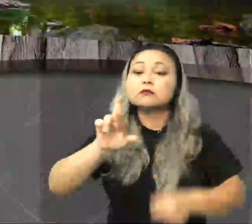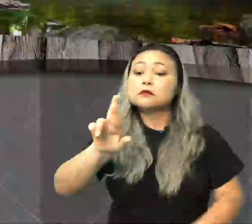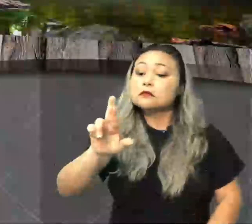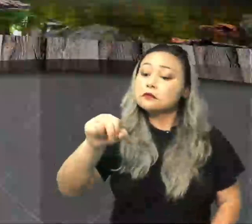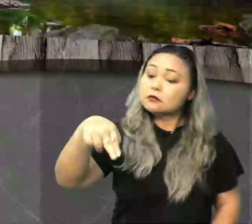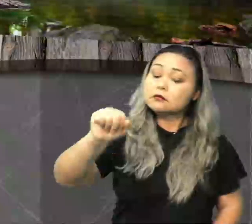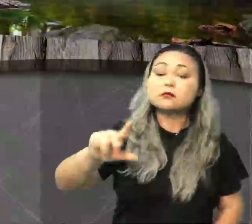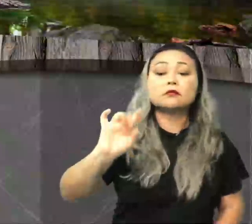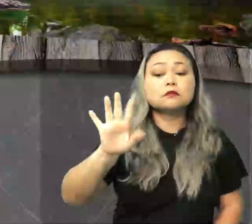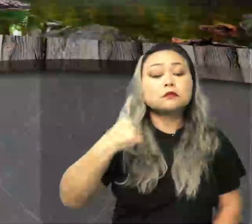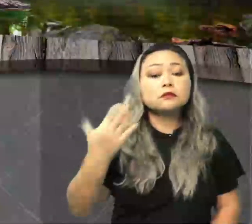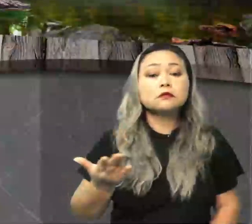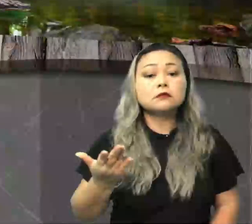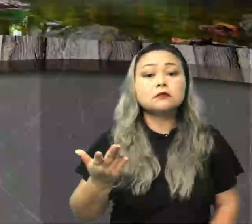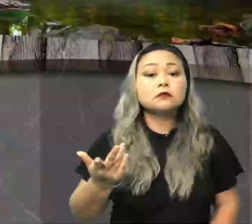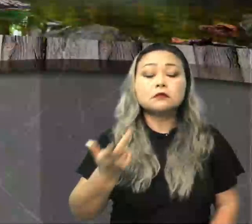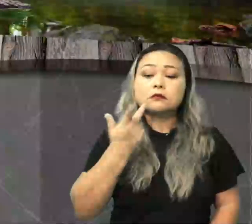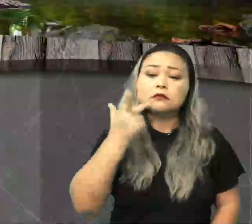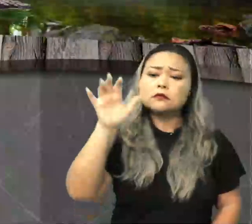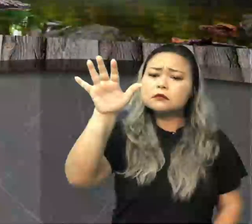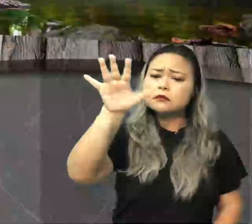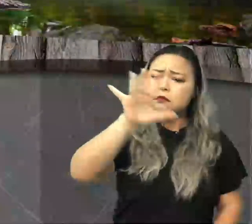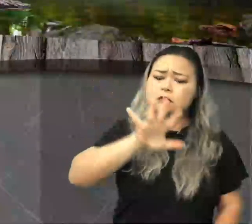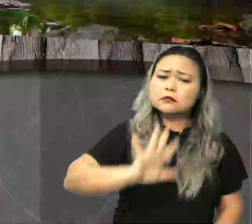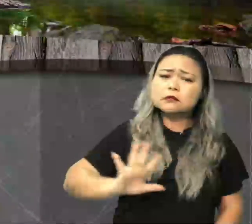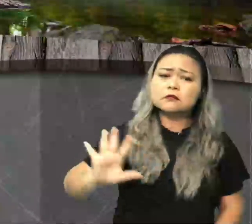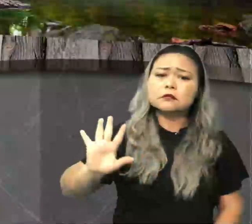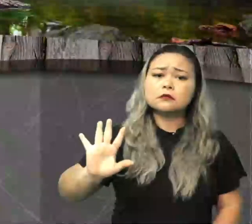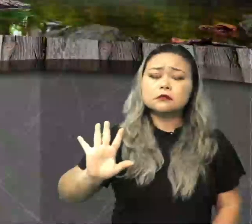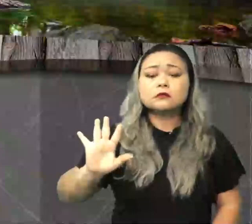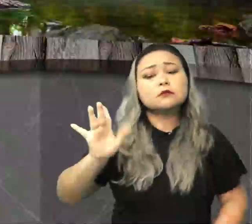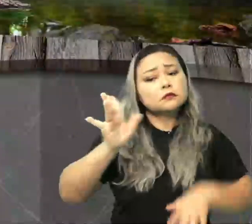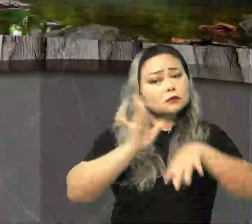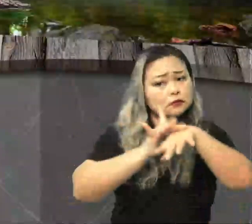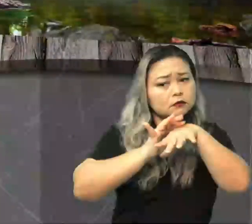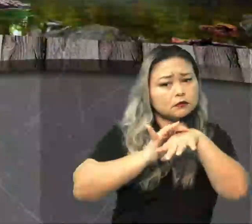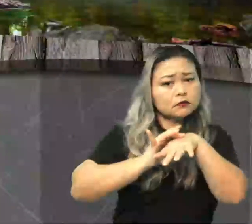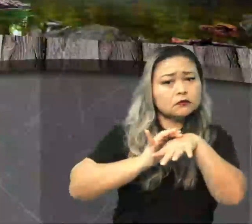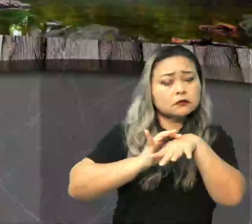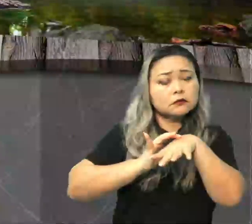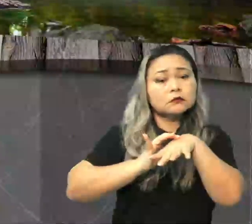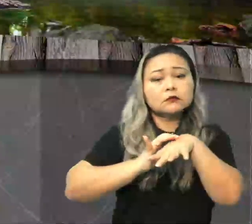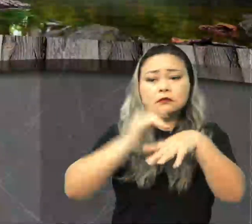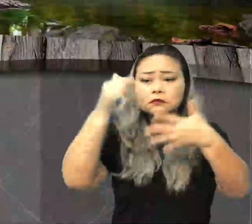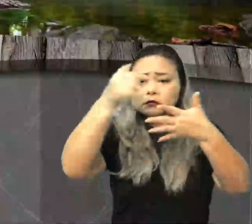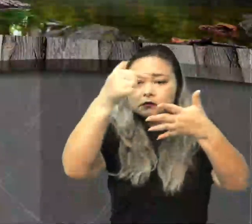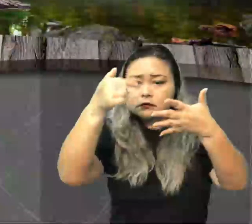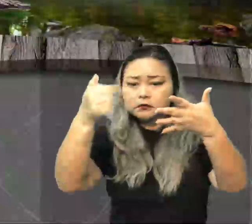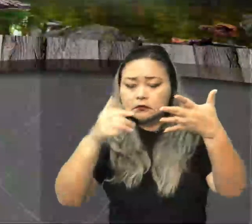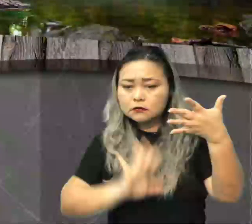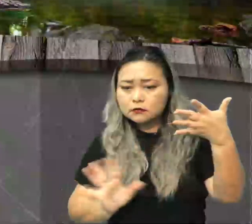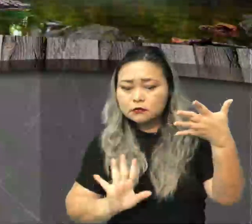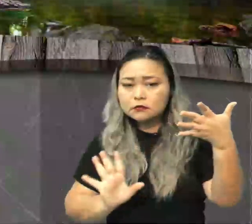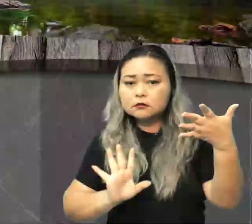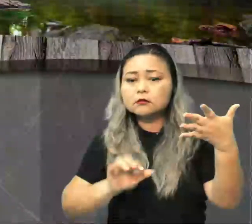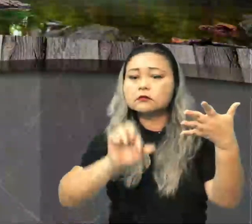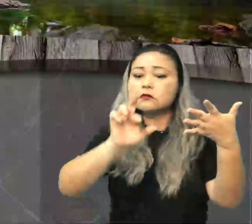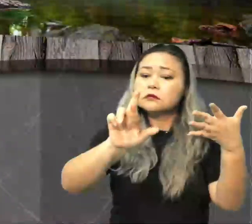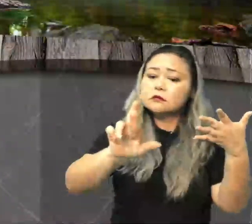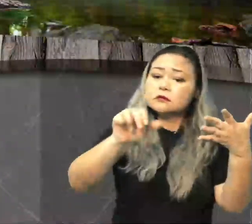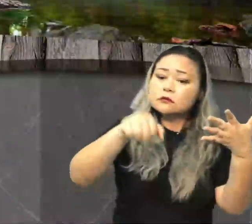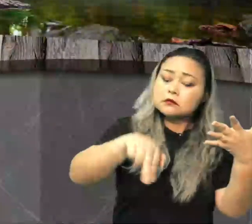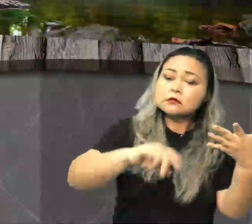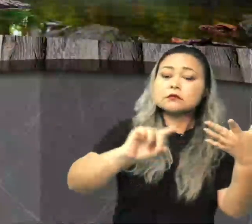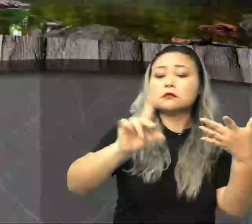só. A gente falou de algumas, né, doenças, e aí a gente identificou e frisou aí de RNA e